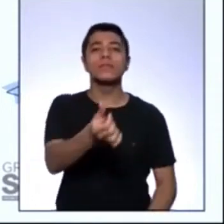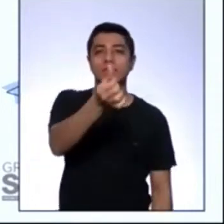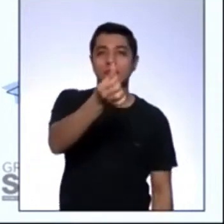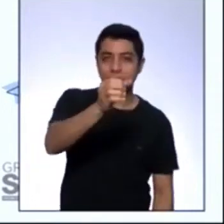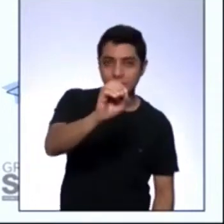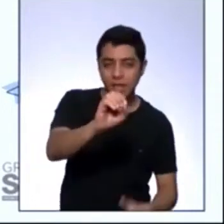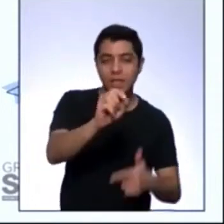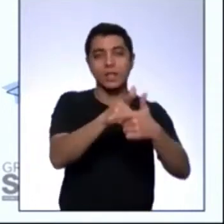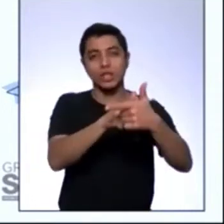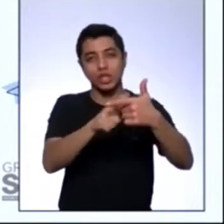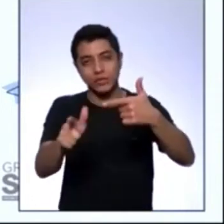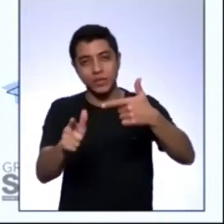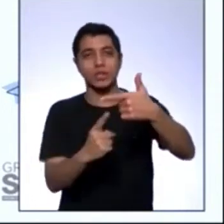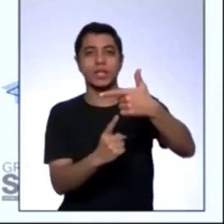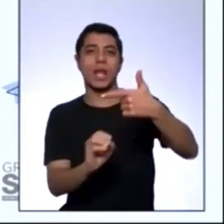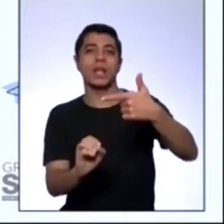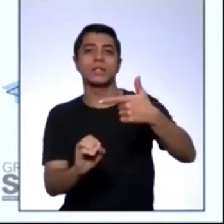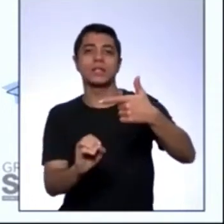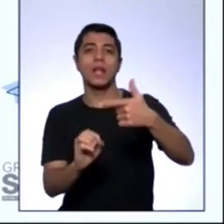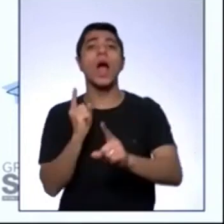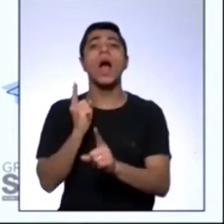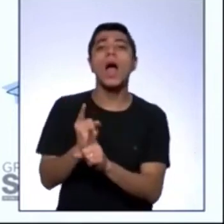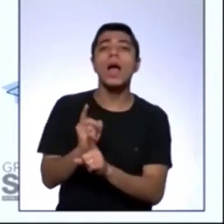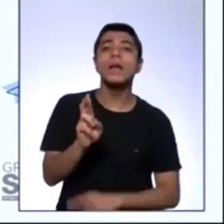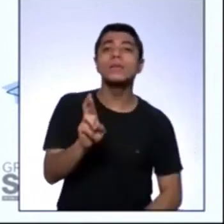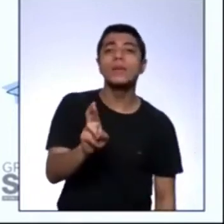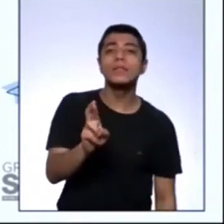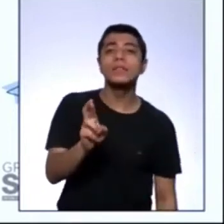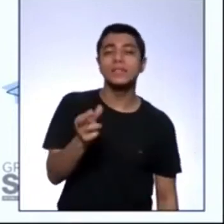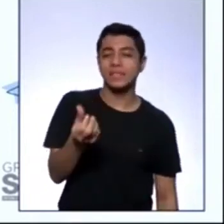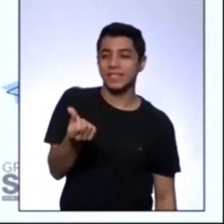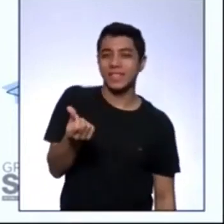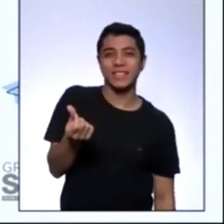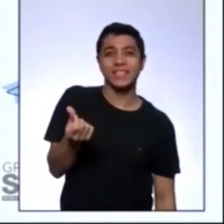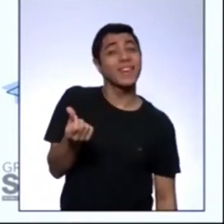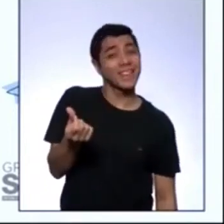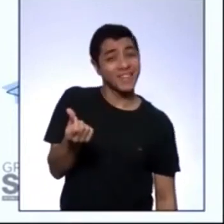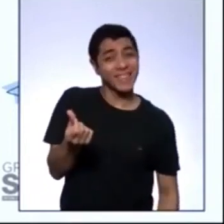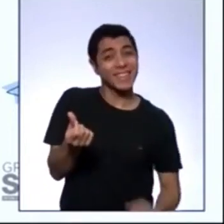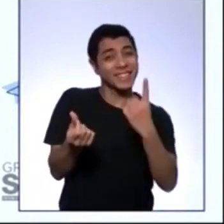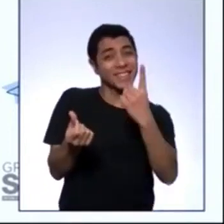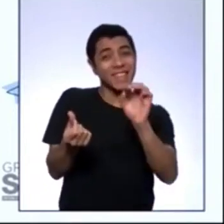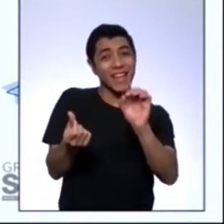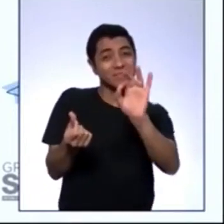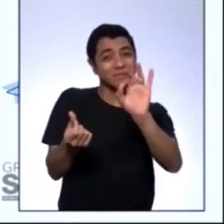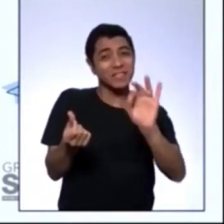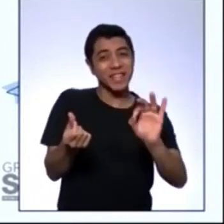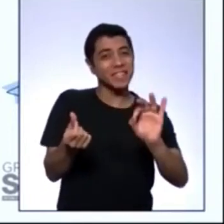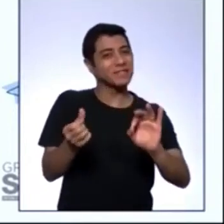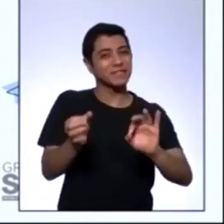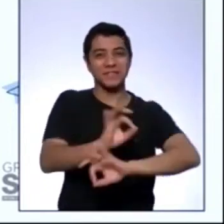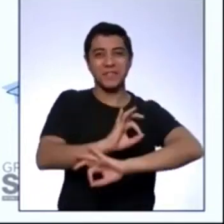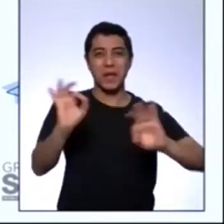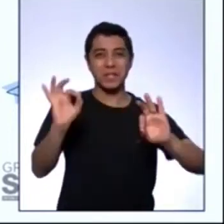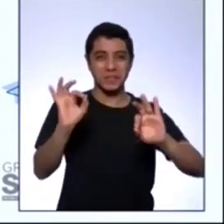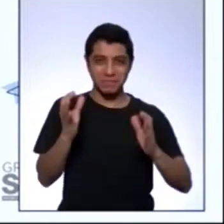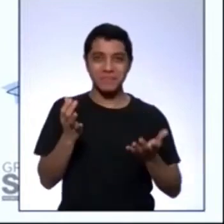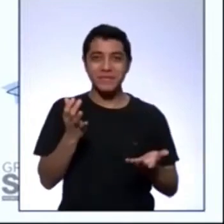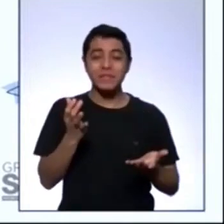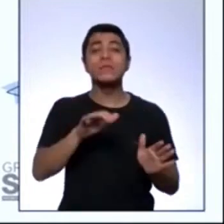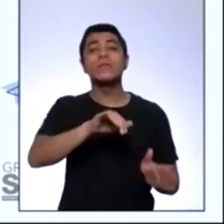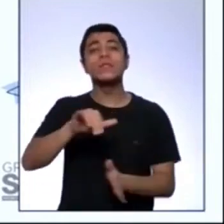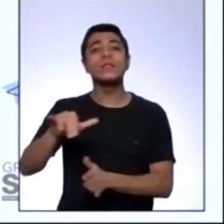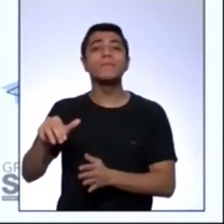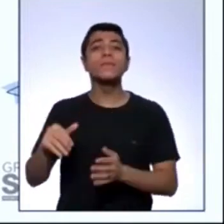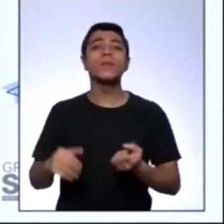/ 10 vai dar 6 percebeu como deve por cento é top tá bom 10 por 196 que que é